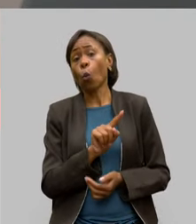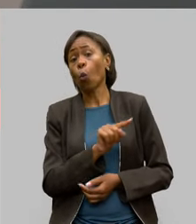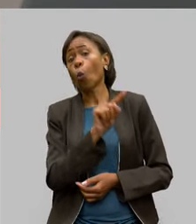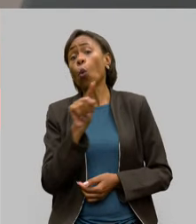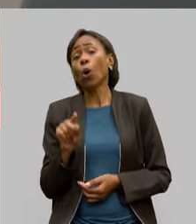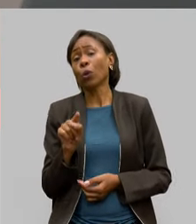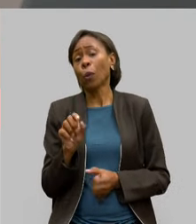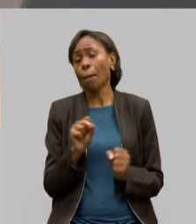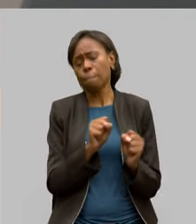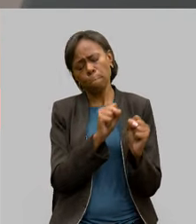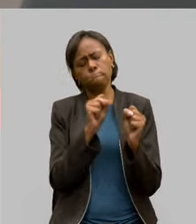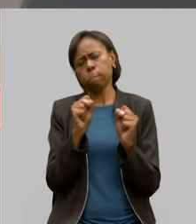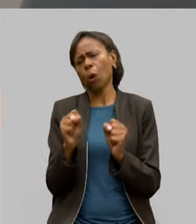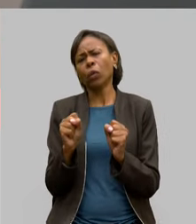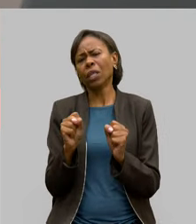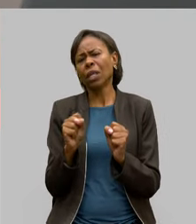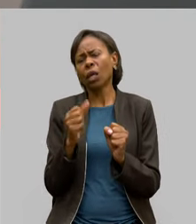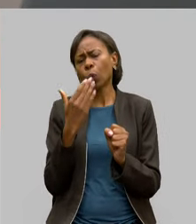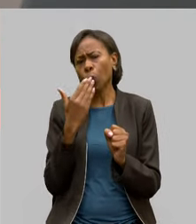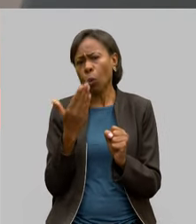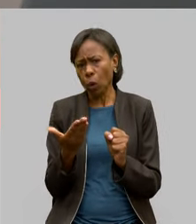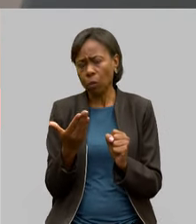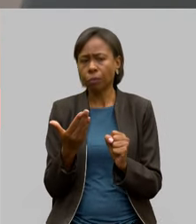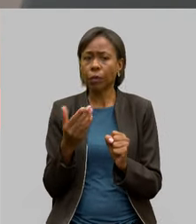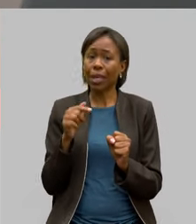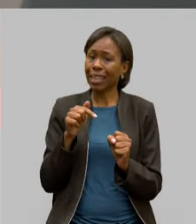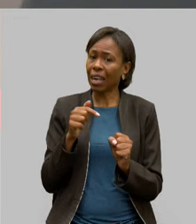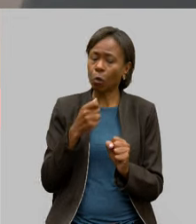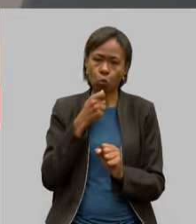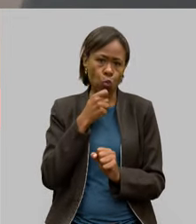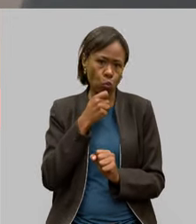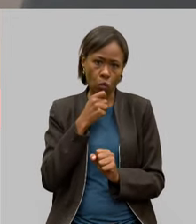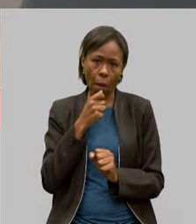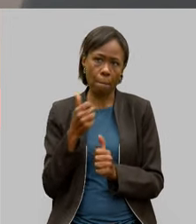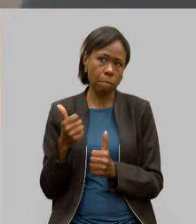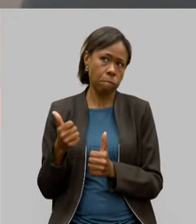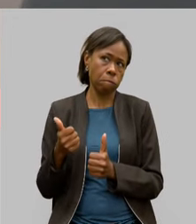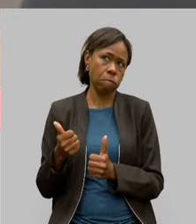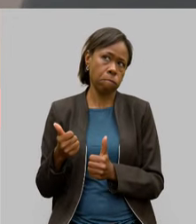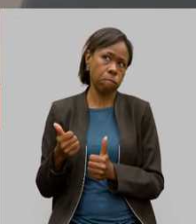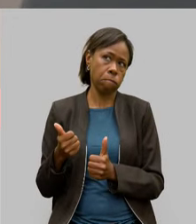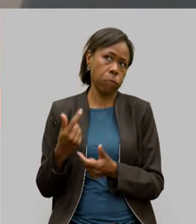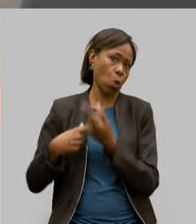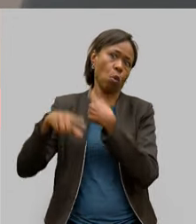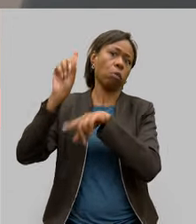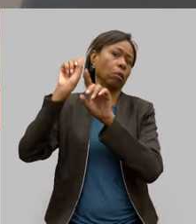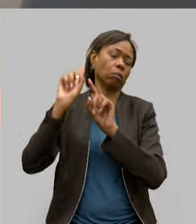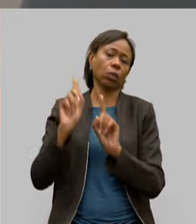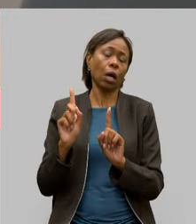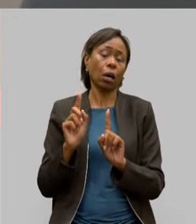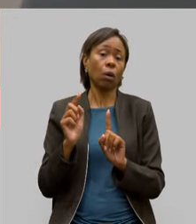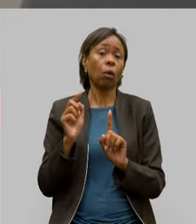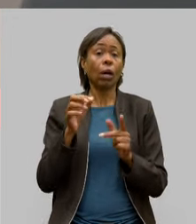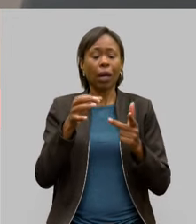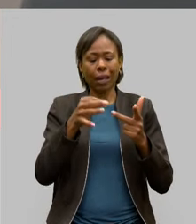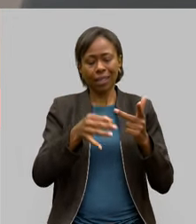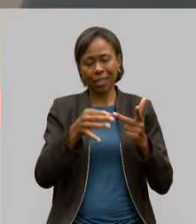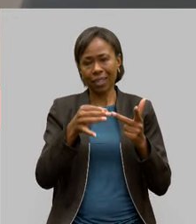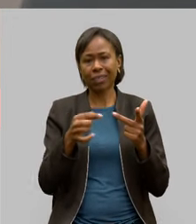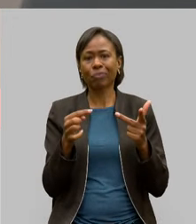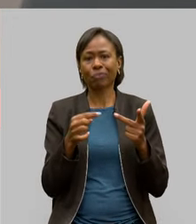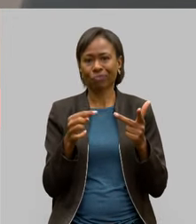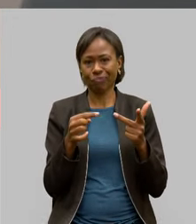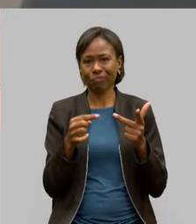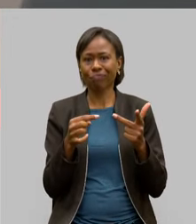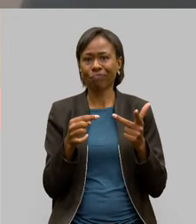não está tão emora quanto o poder legislativo e o Poder Executivo é o poder judiciário